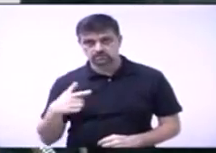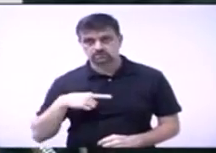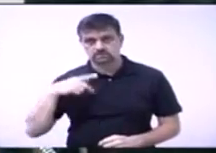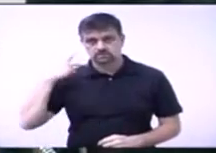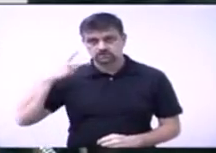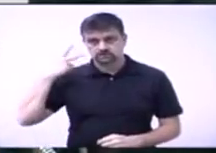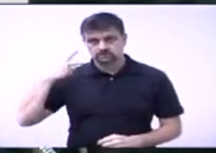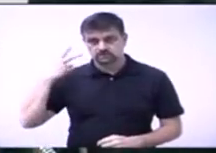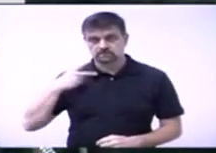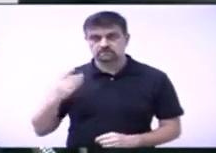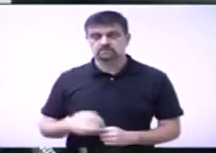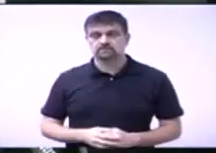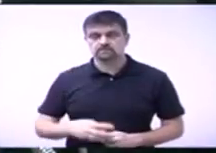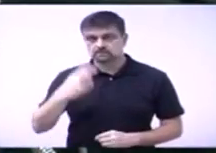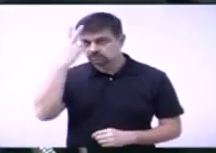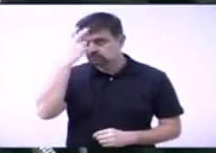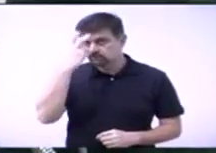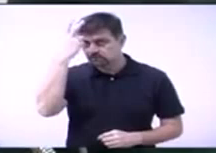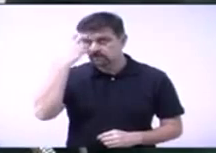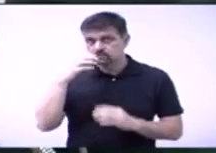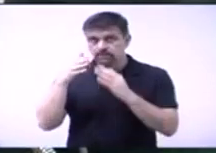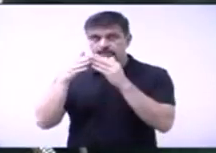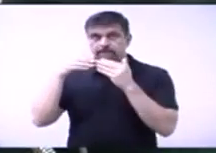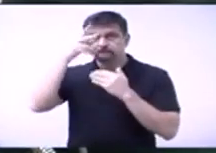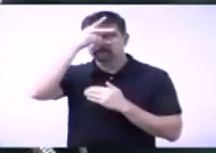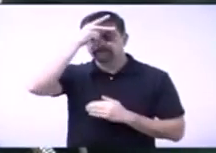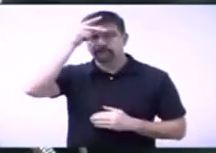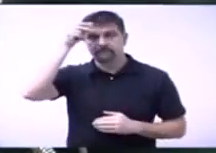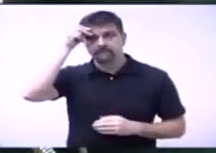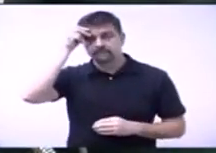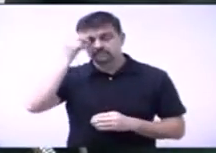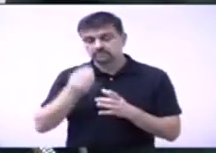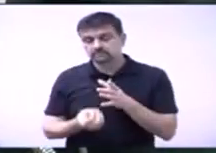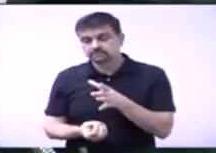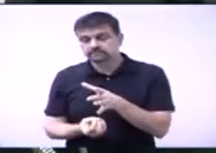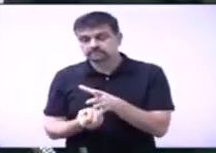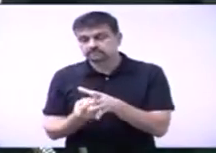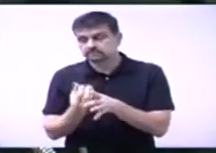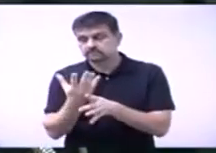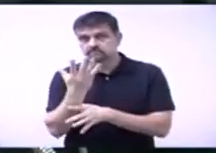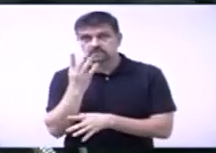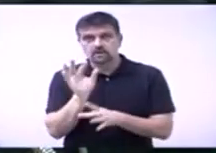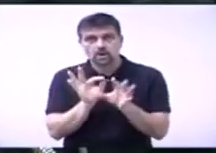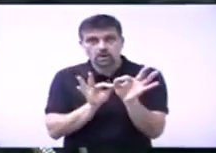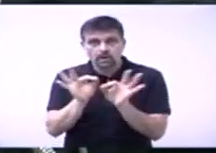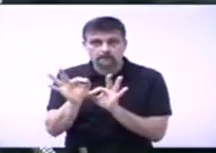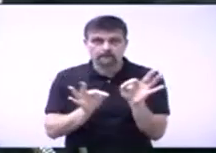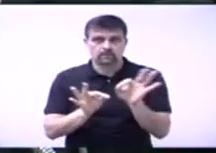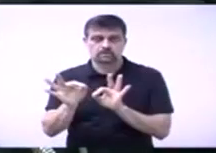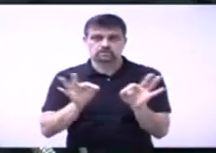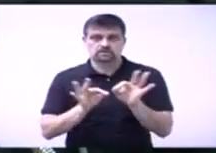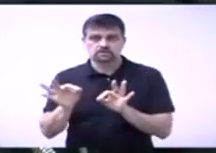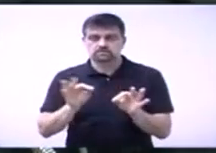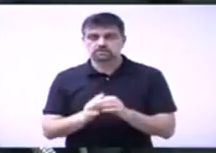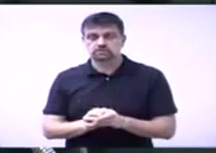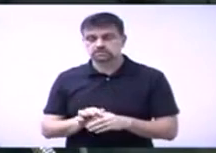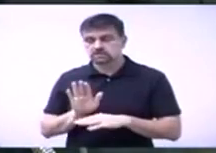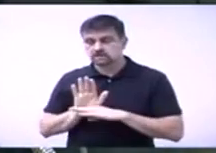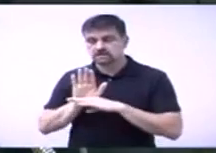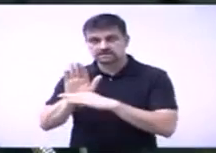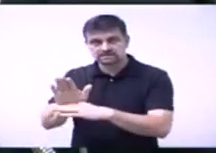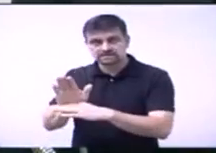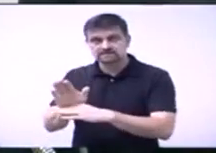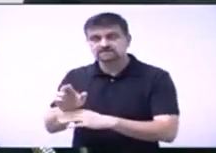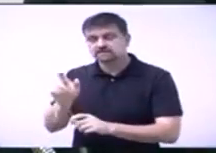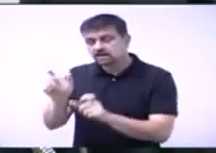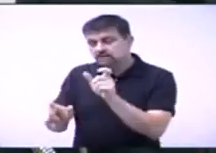vereador Fábio Valadão indica ao Executivo a criação de um projeto de teleassistência a